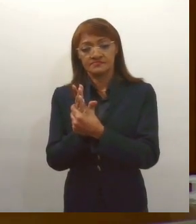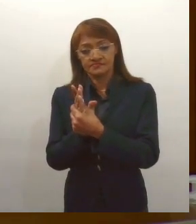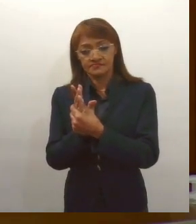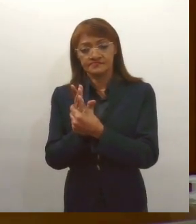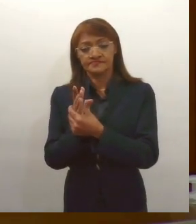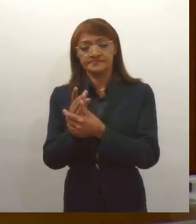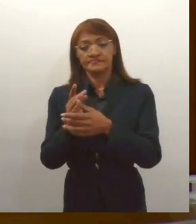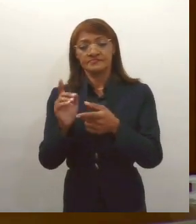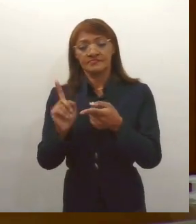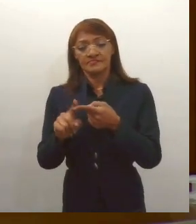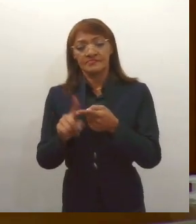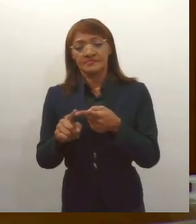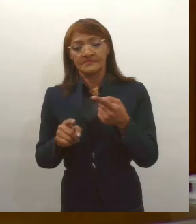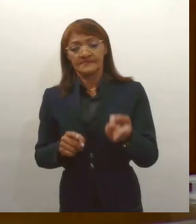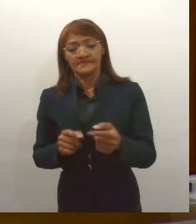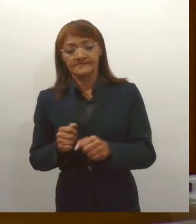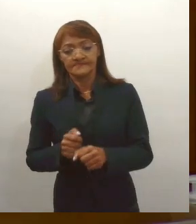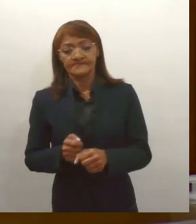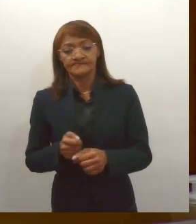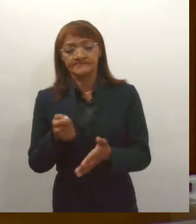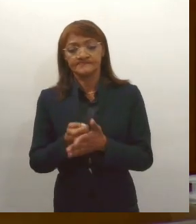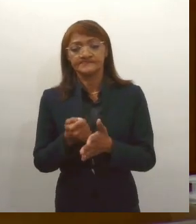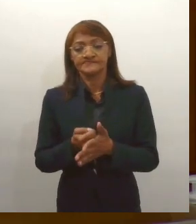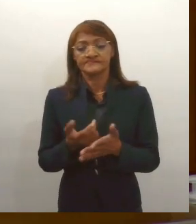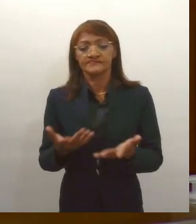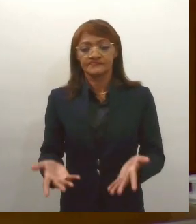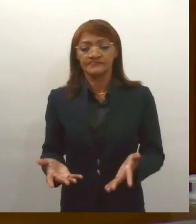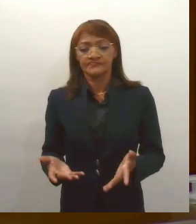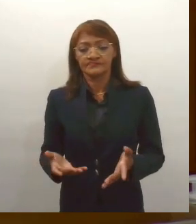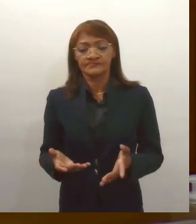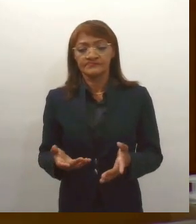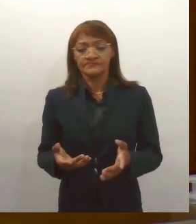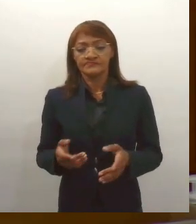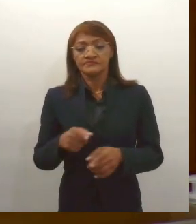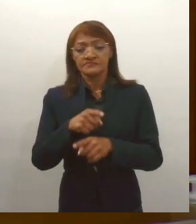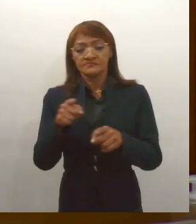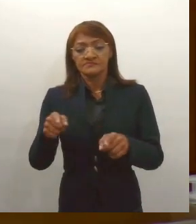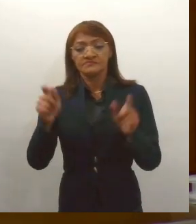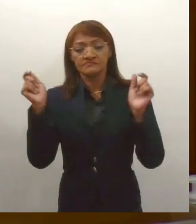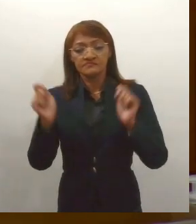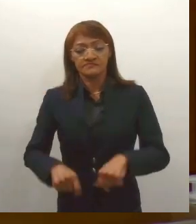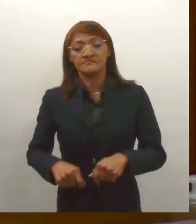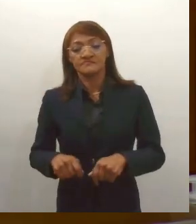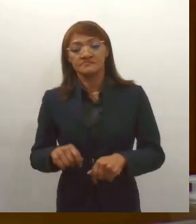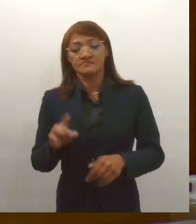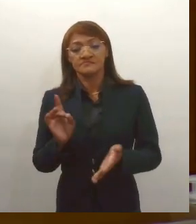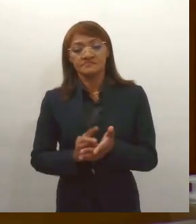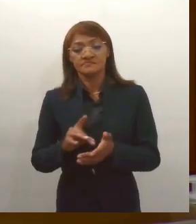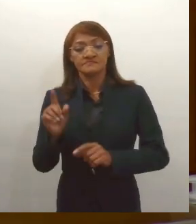de fazer indenização né bem como aqueles LGBT